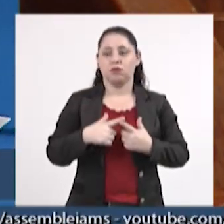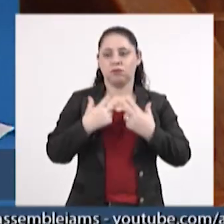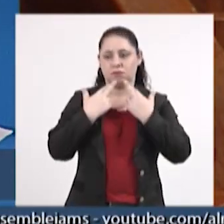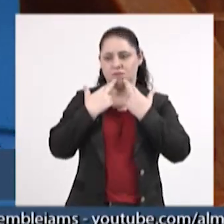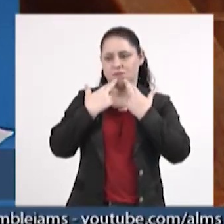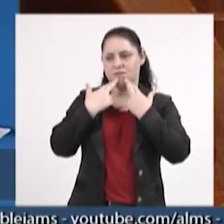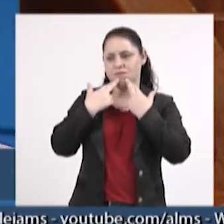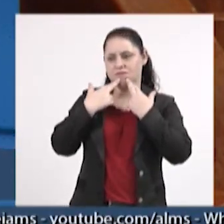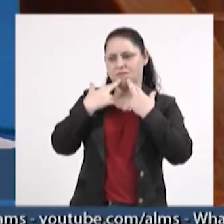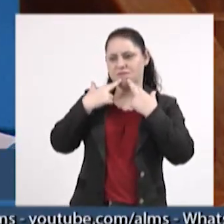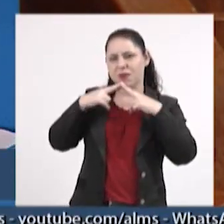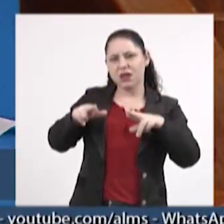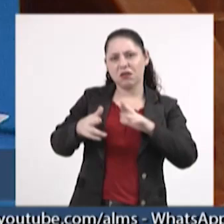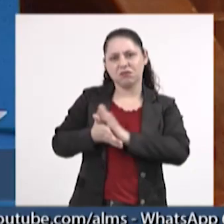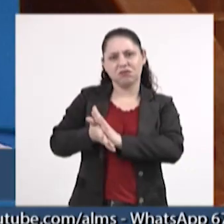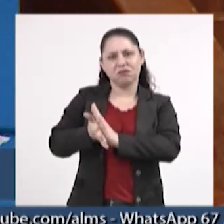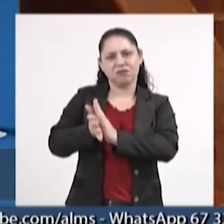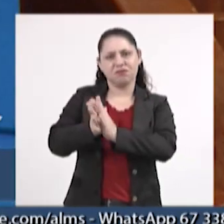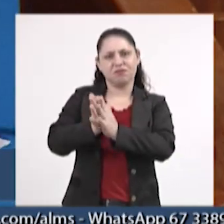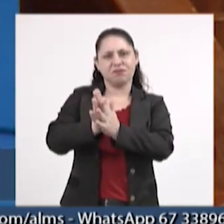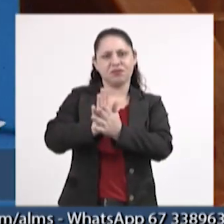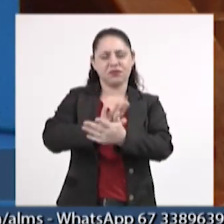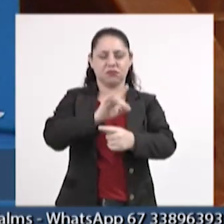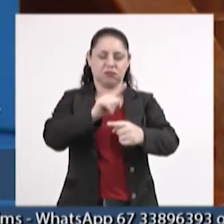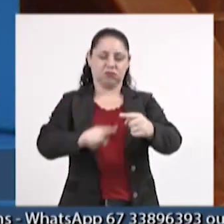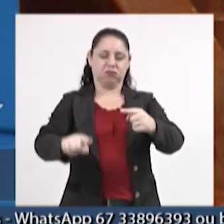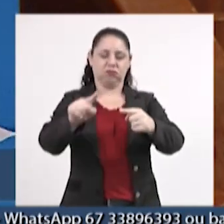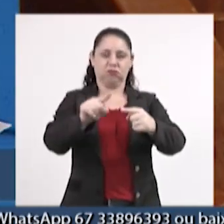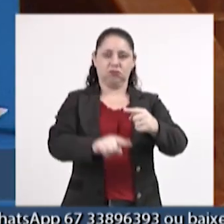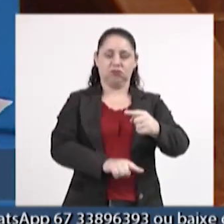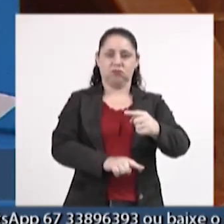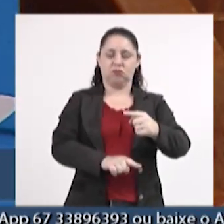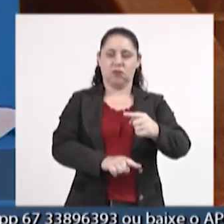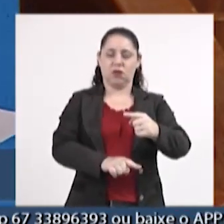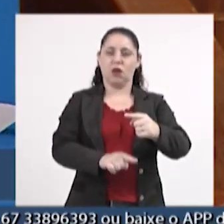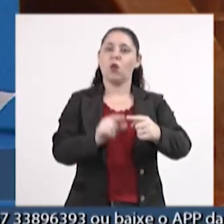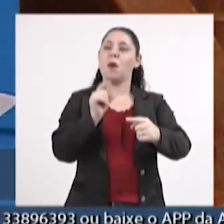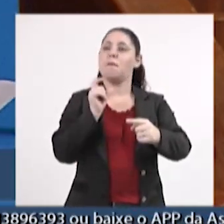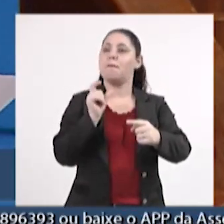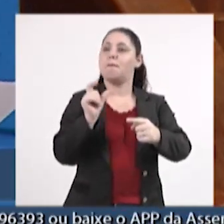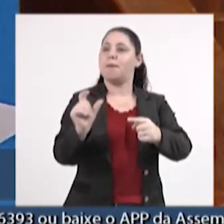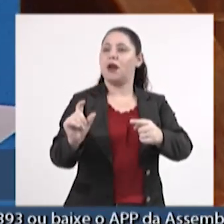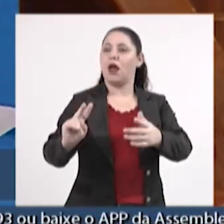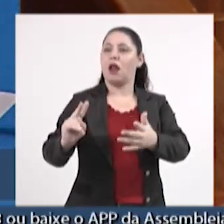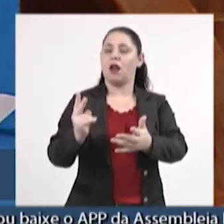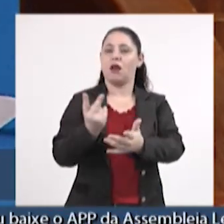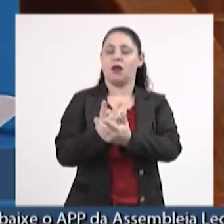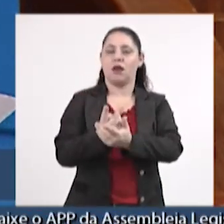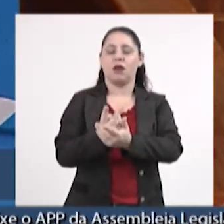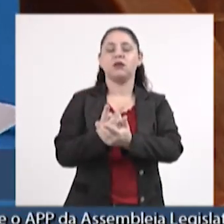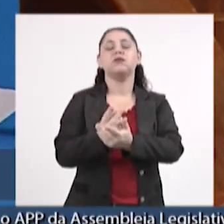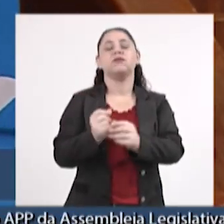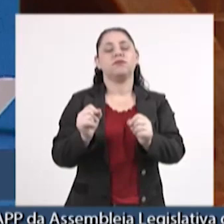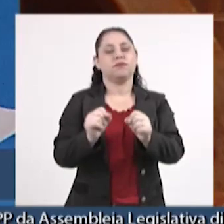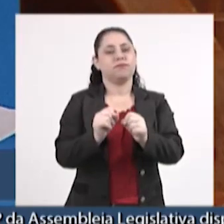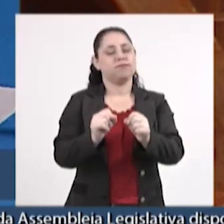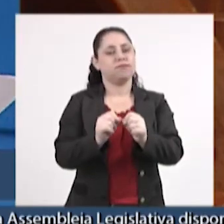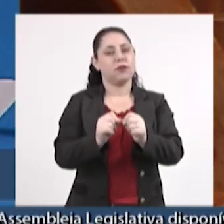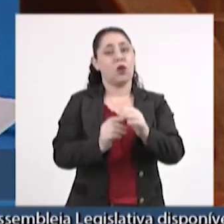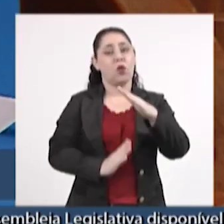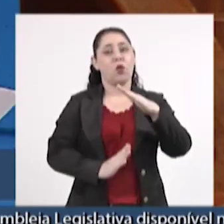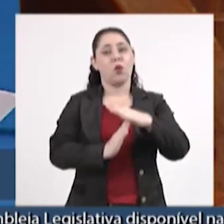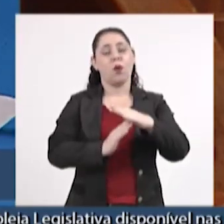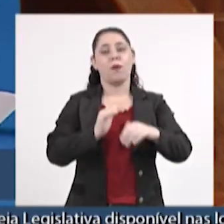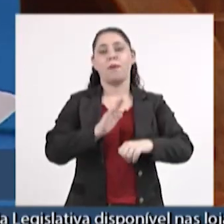ameaças, desqualificações, cancelamentos, injúrias, calúnias e difamações, e no